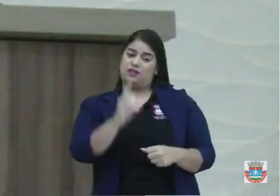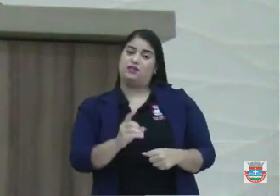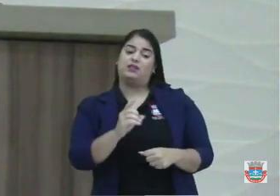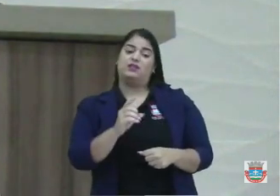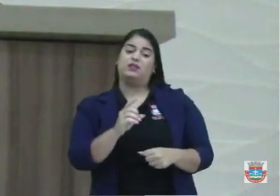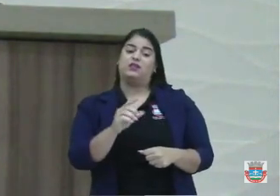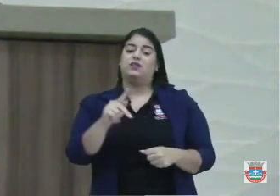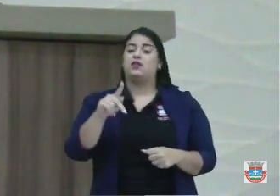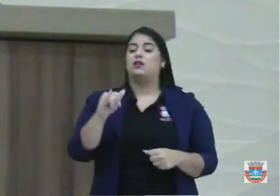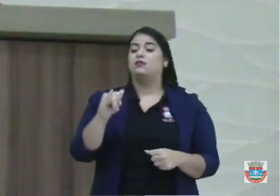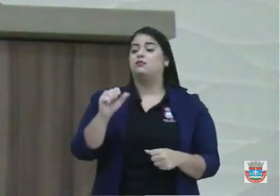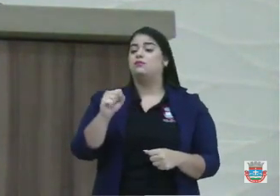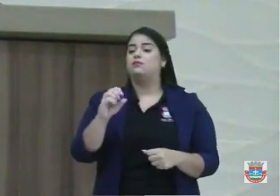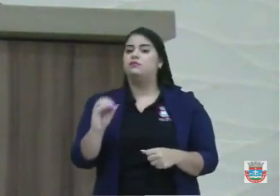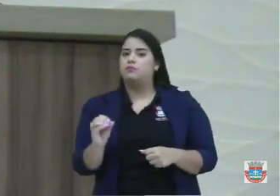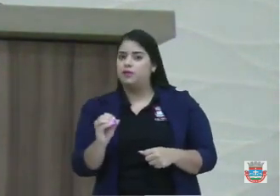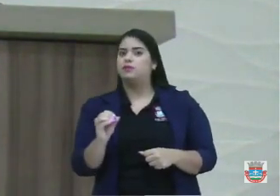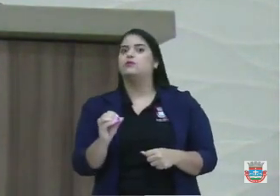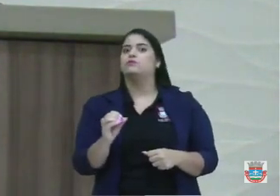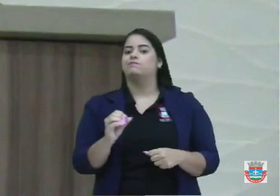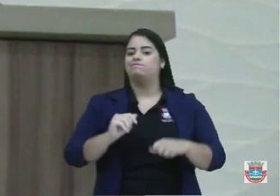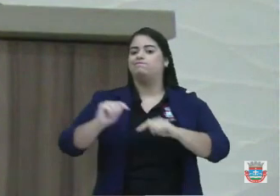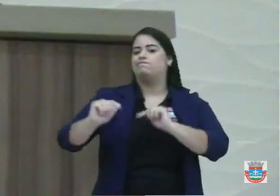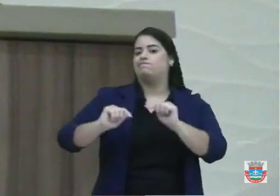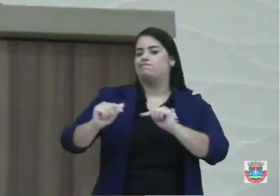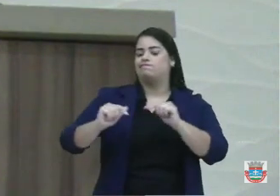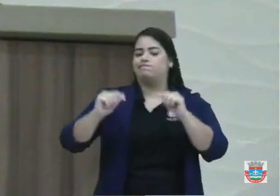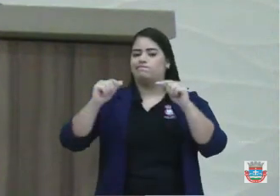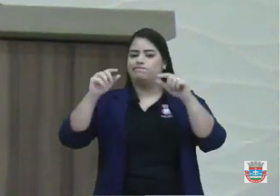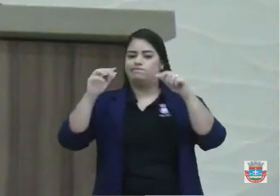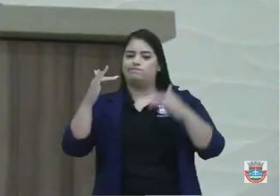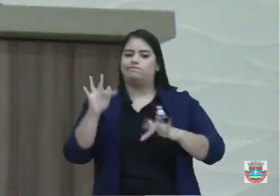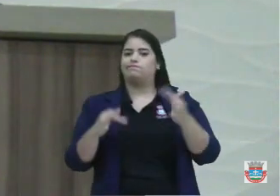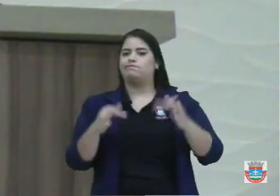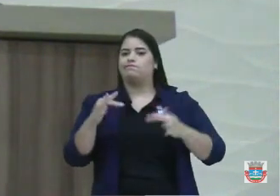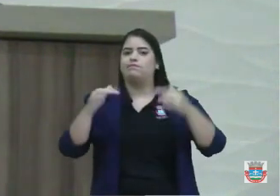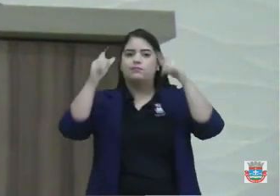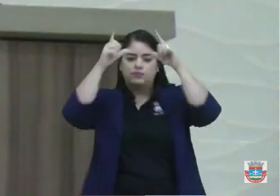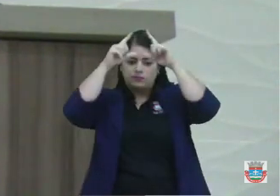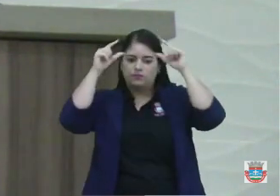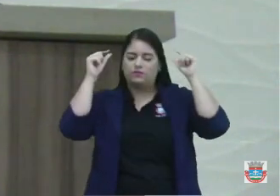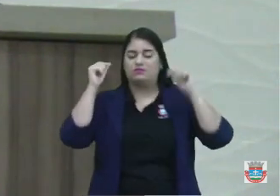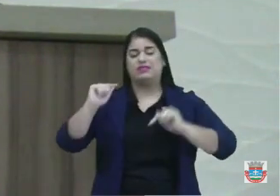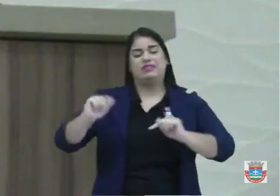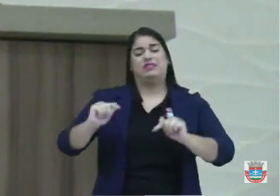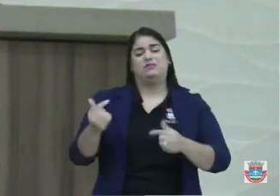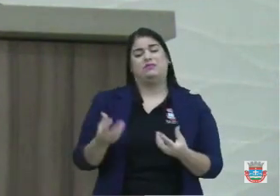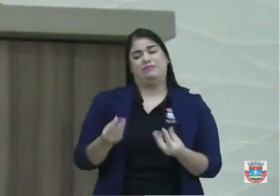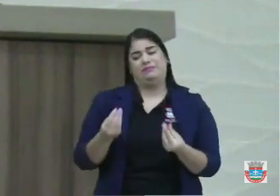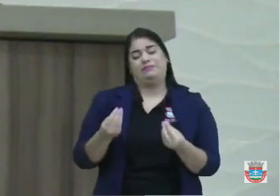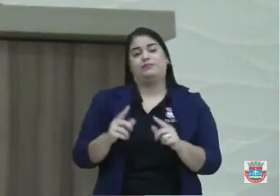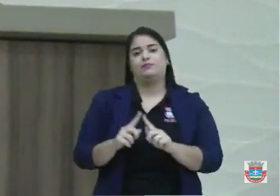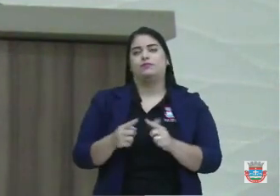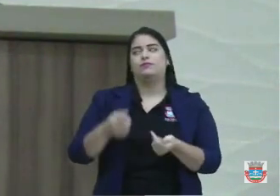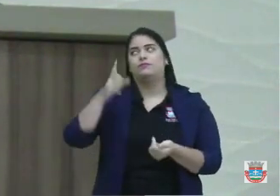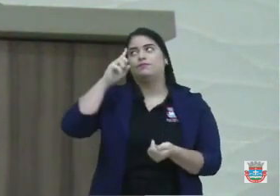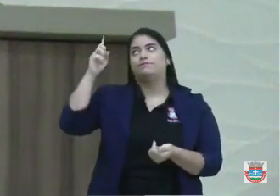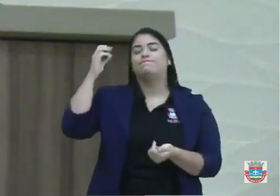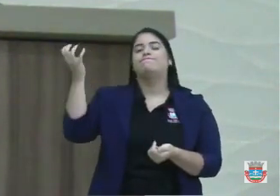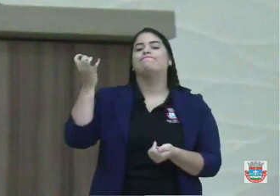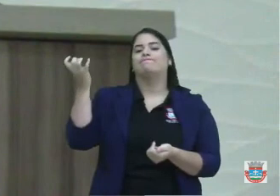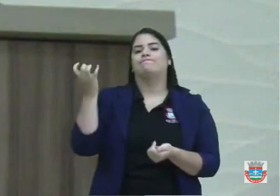de técnico, porque todos trabalham como técnico de enfermagem. Trabalham além da conta. Mas, se Deus quiser, vamos